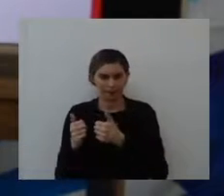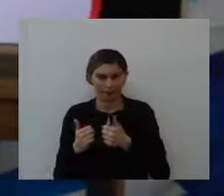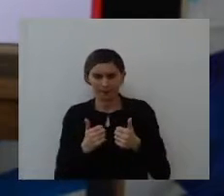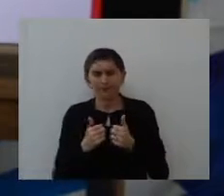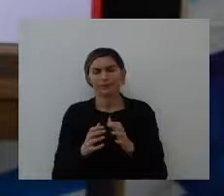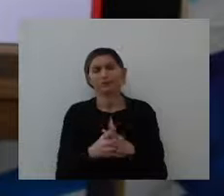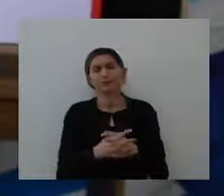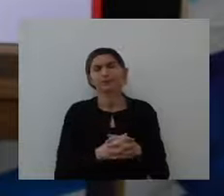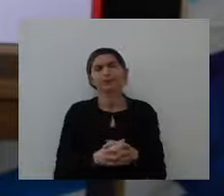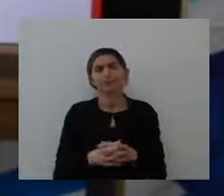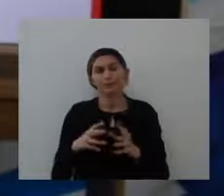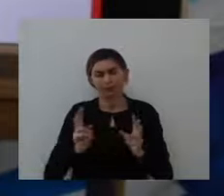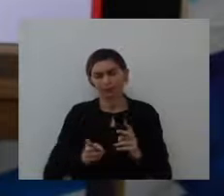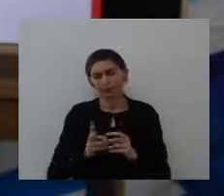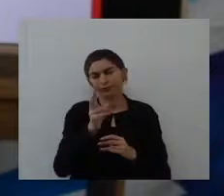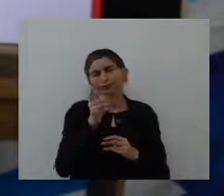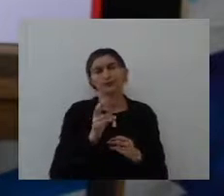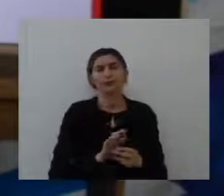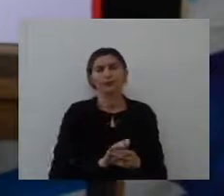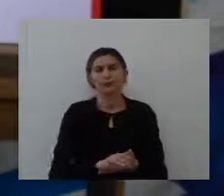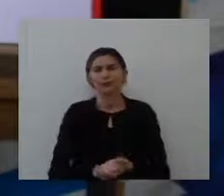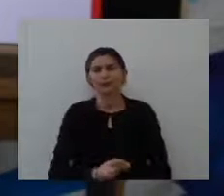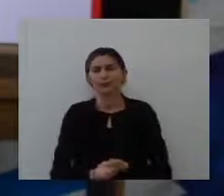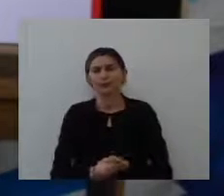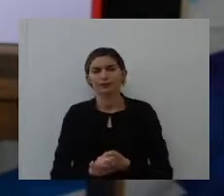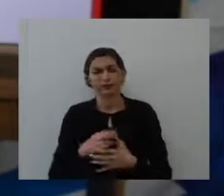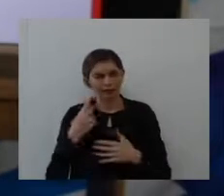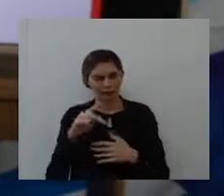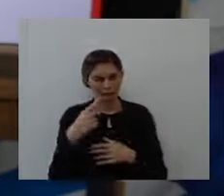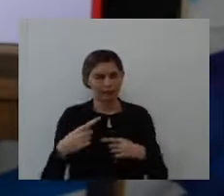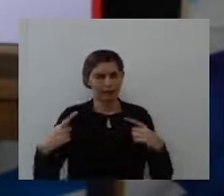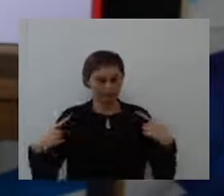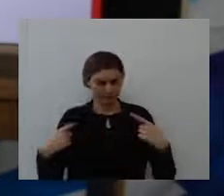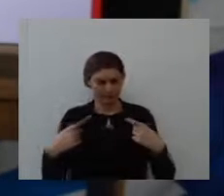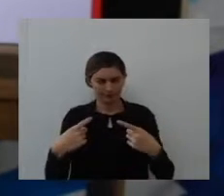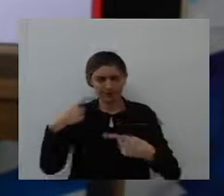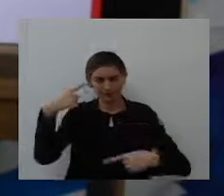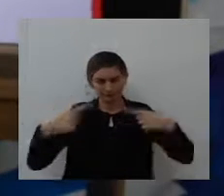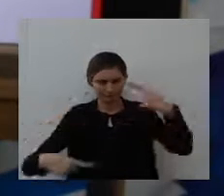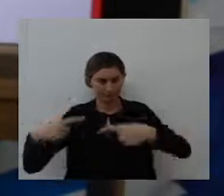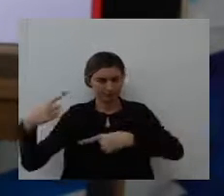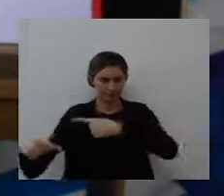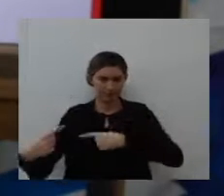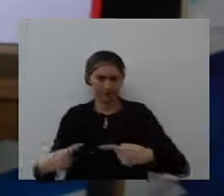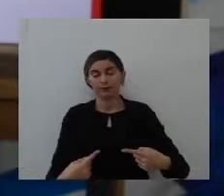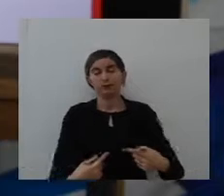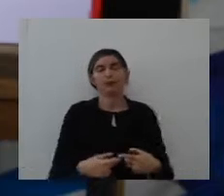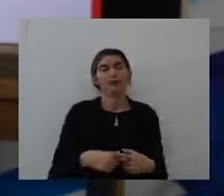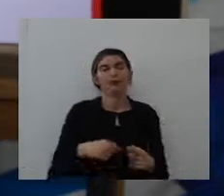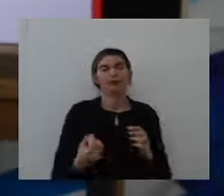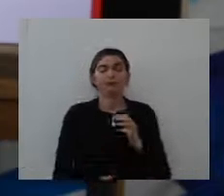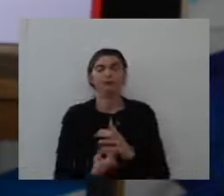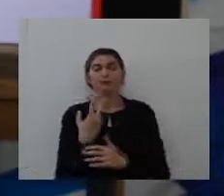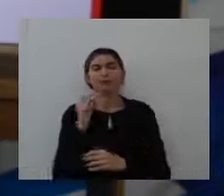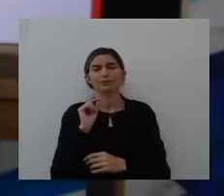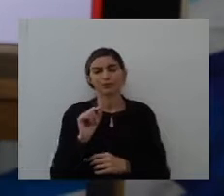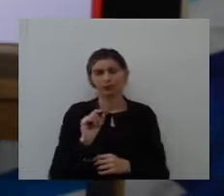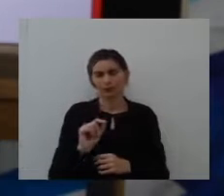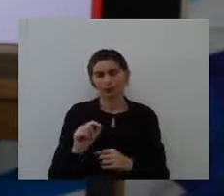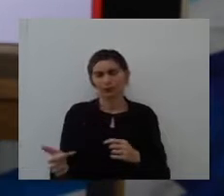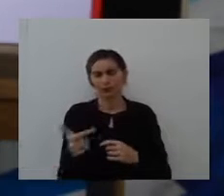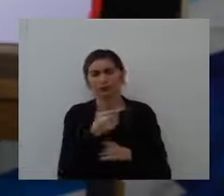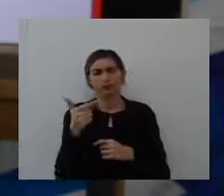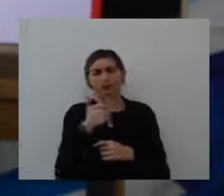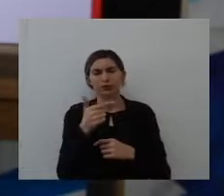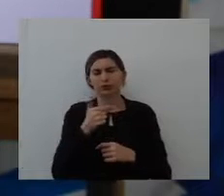gente? Seguindo ainda aqui, ó. Essa guerra entre os Gênos vai gerar uma